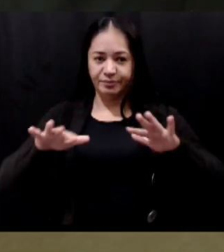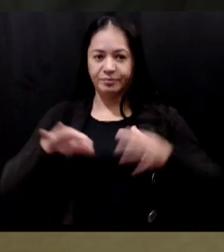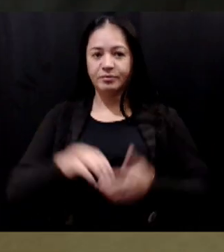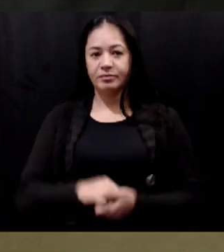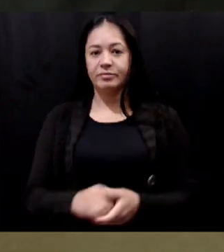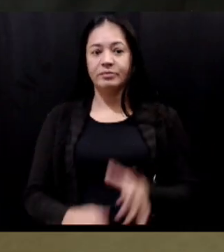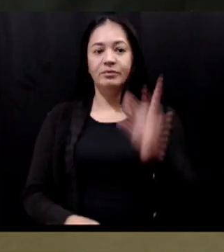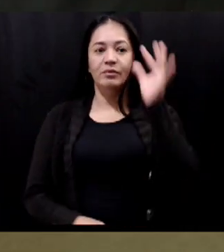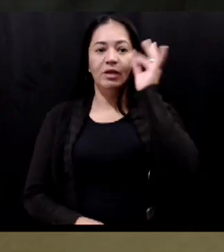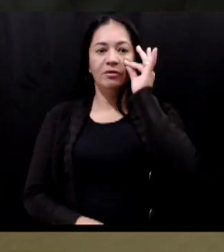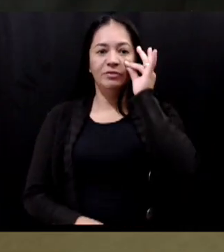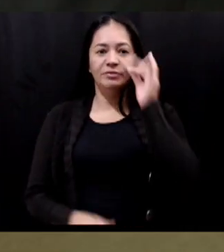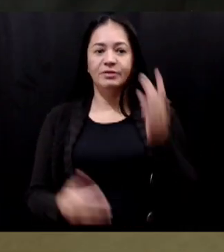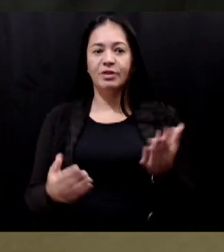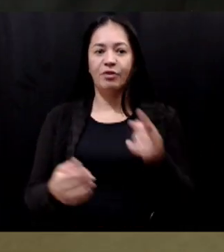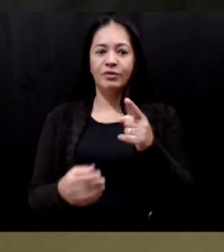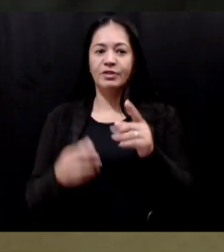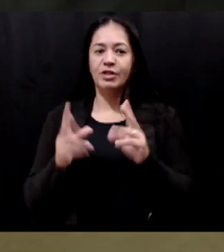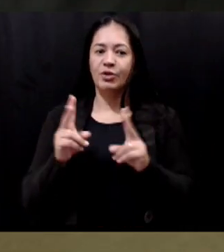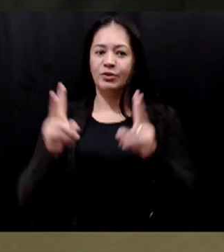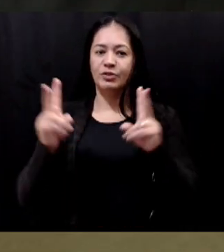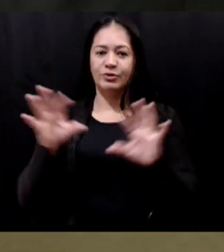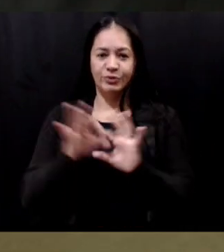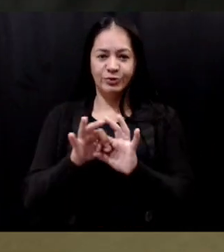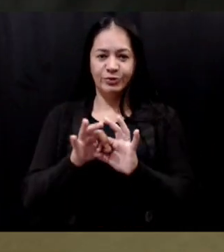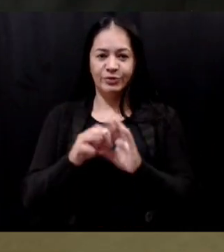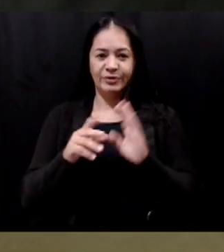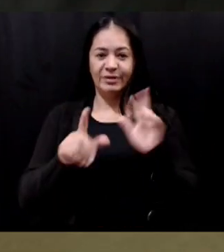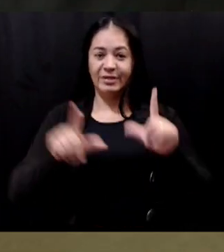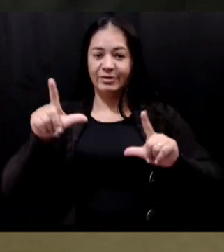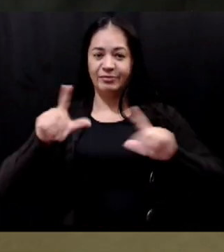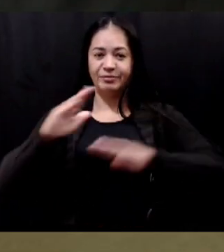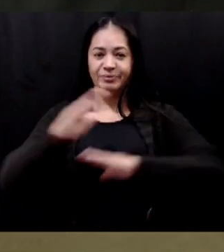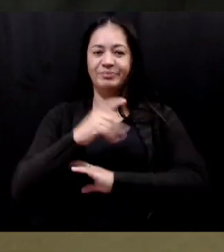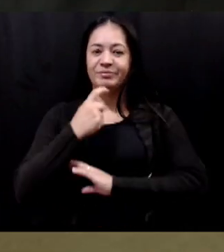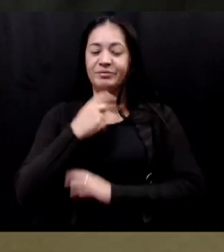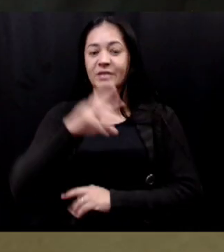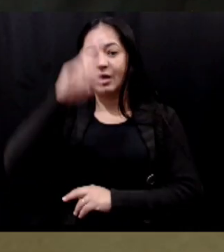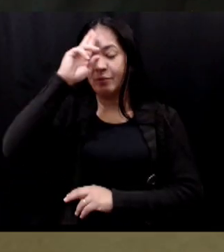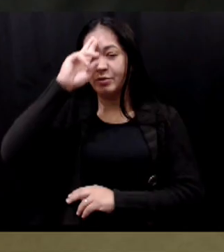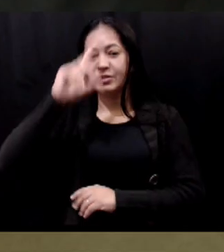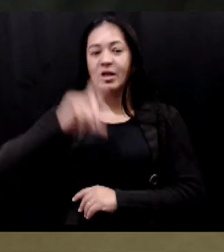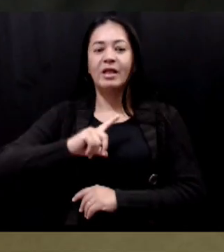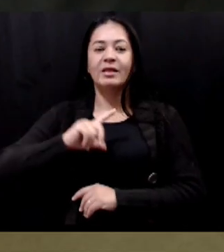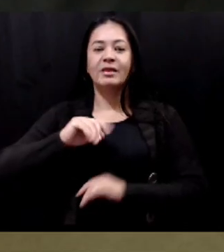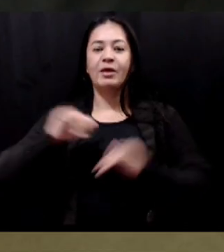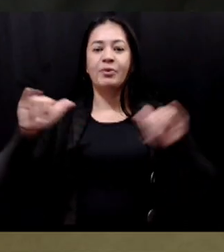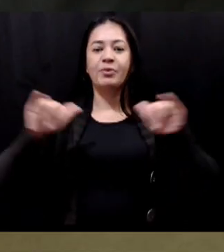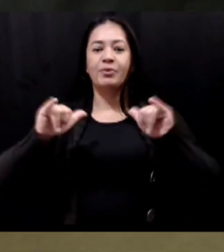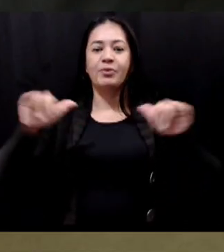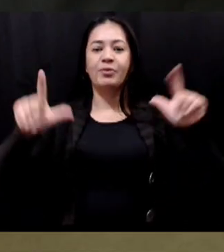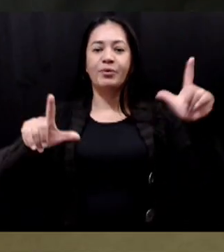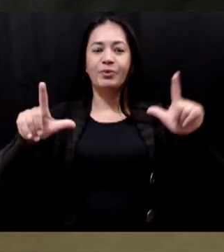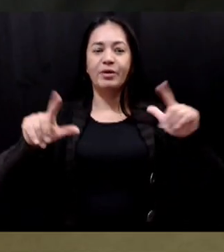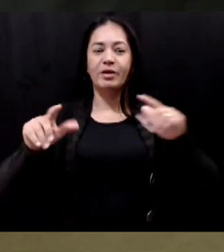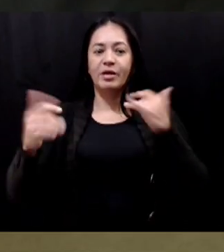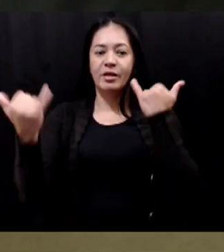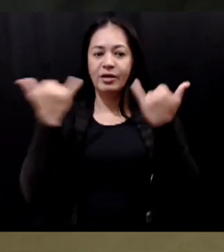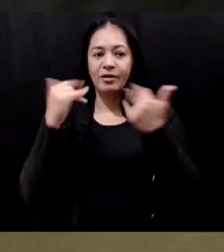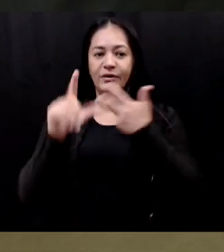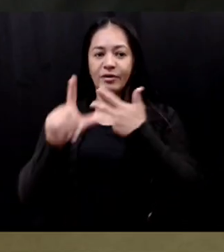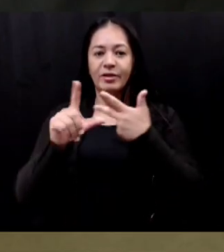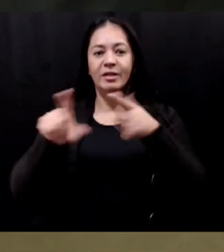continue ligado aqui na TV Câmara Campinas. Ao meio-dia nós temos o Câmara Notícia, trazendo informações do Legislativo Campineiro e também da